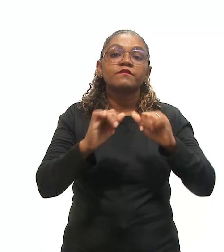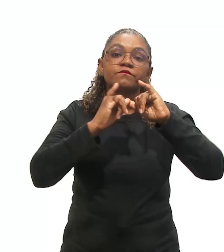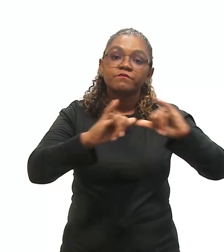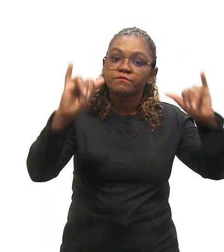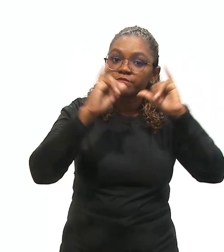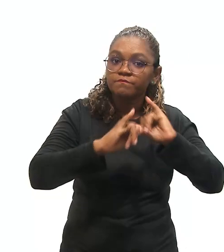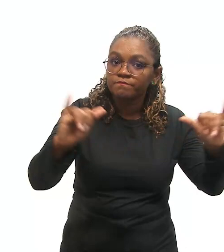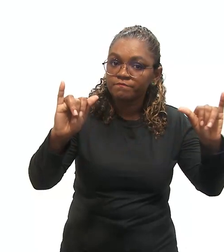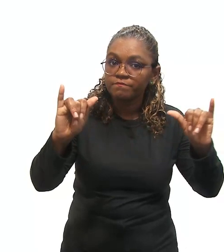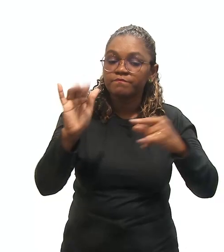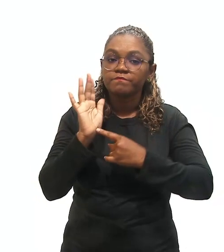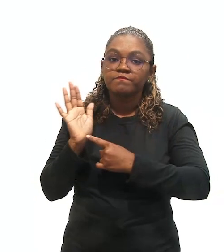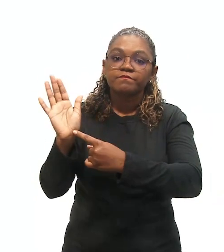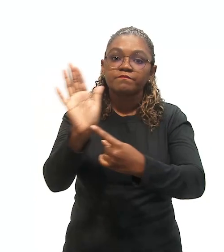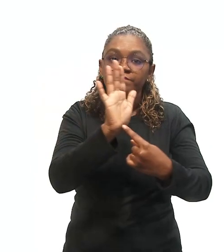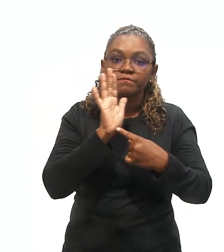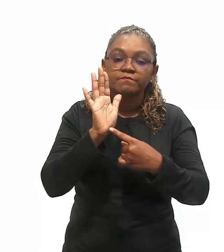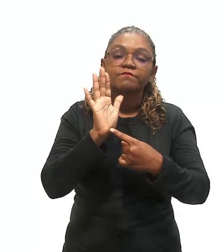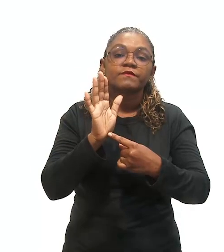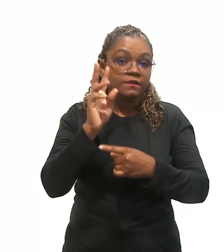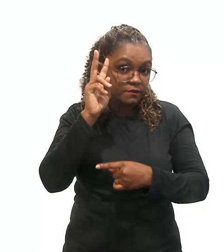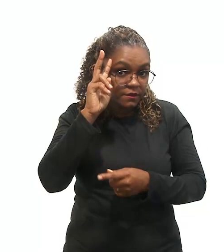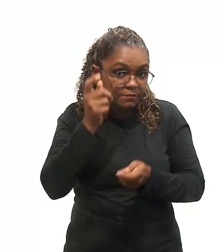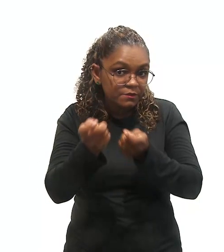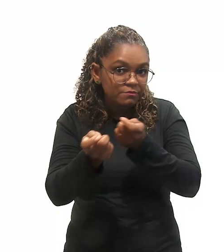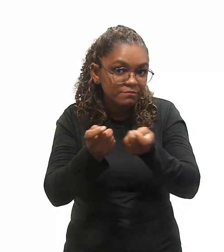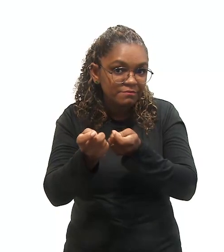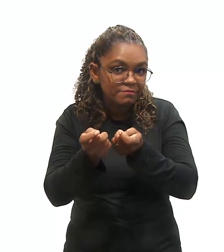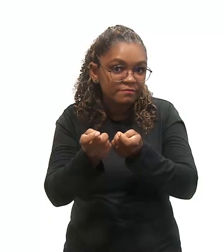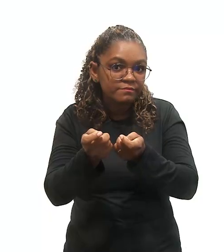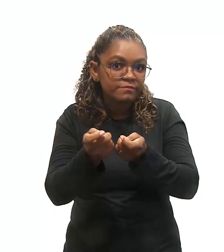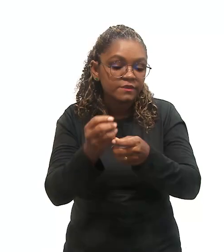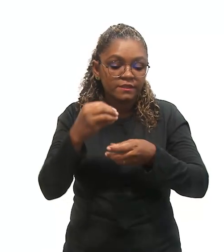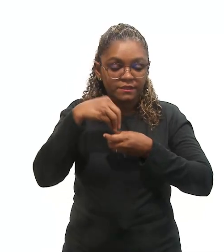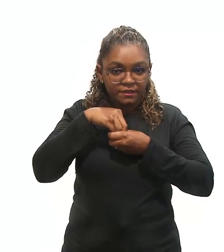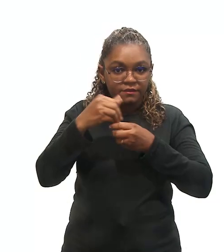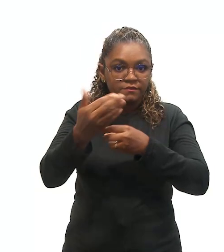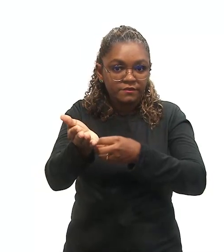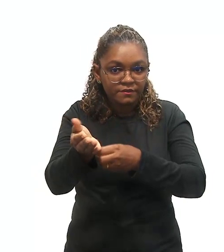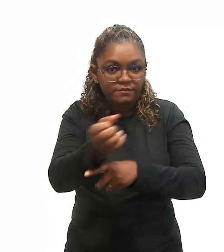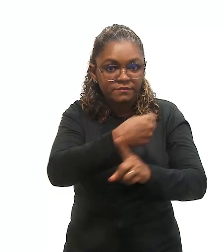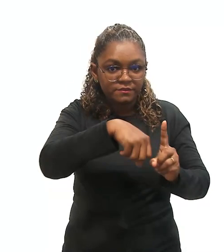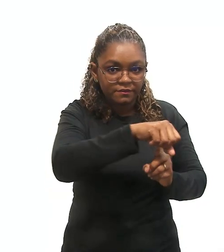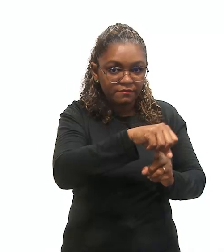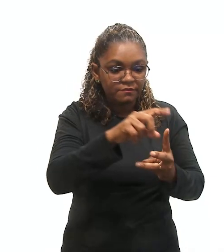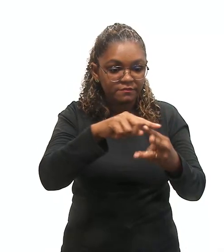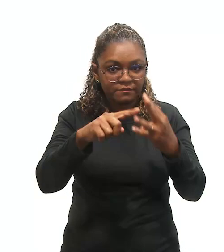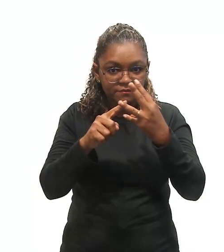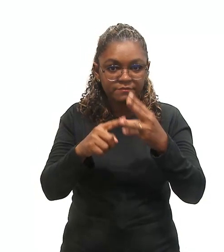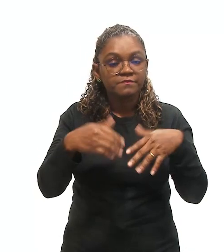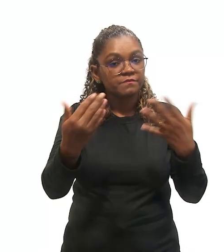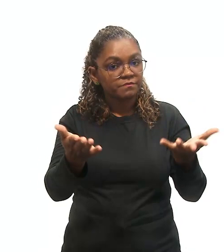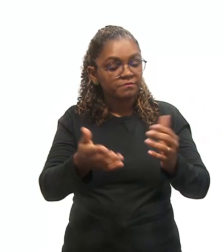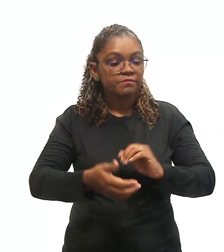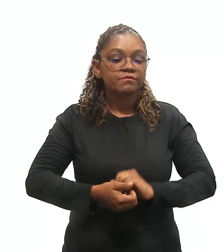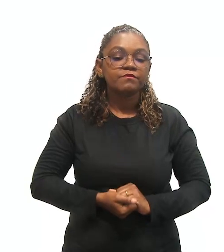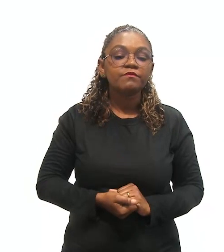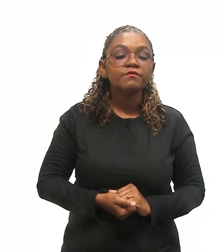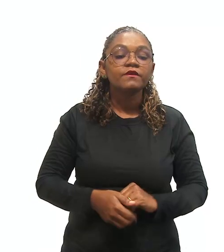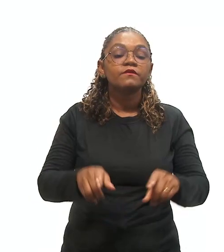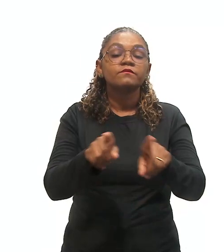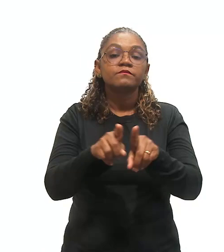divulgação. Lembra que eu falei do controle, tanto interno, externo como social? Inclusive em